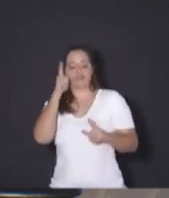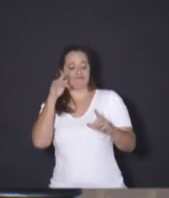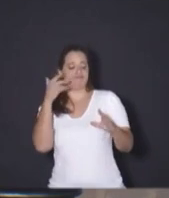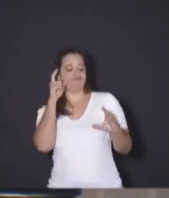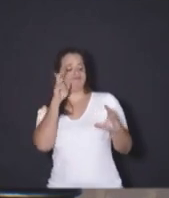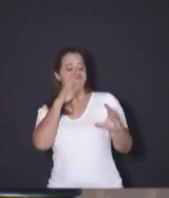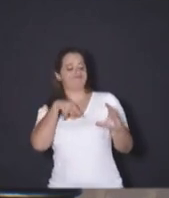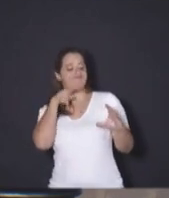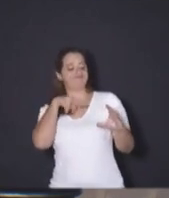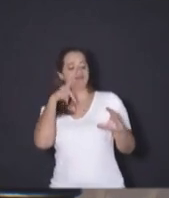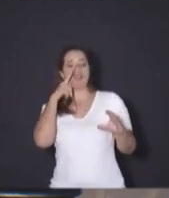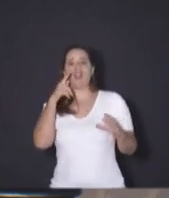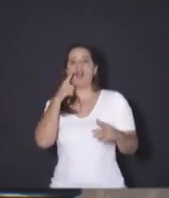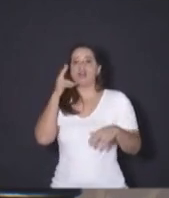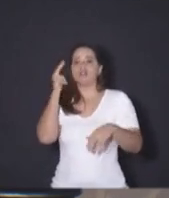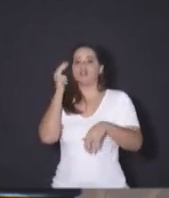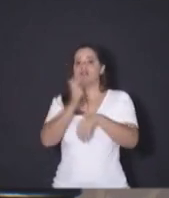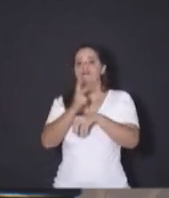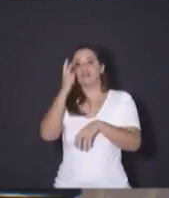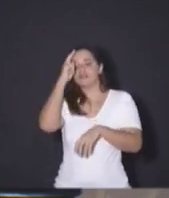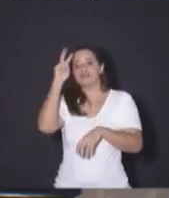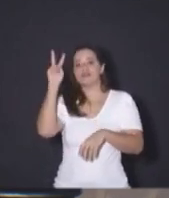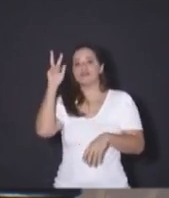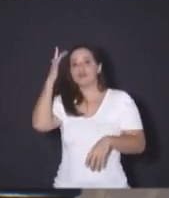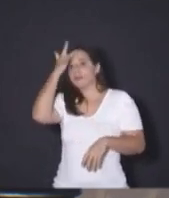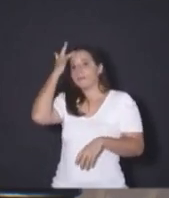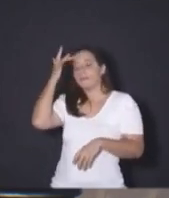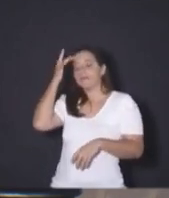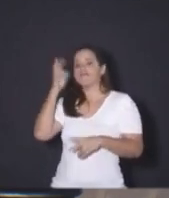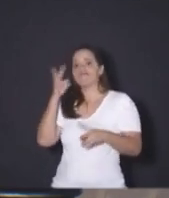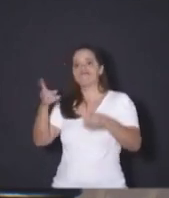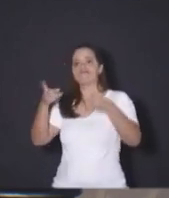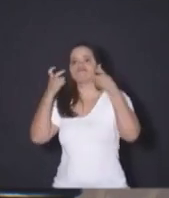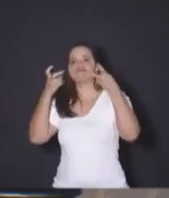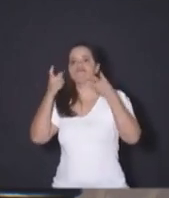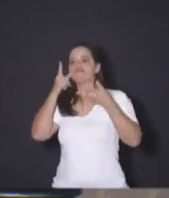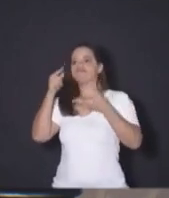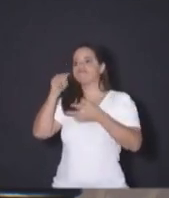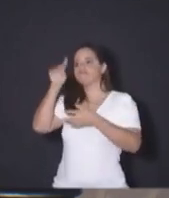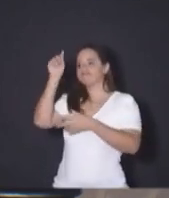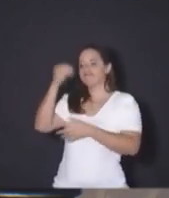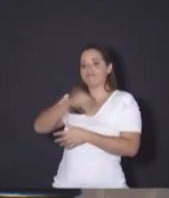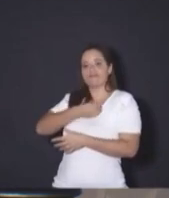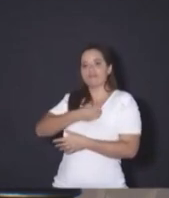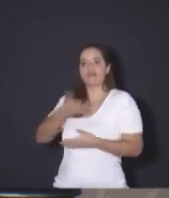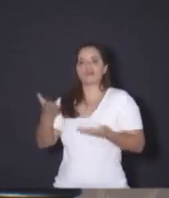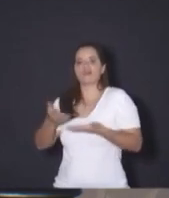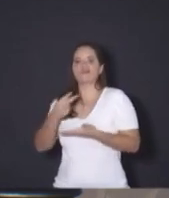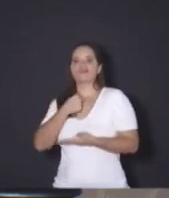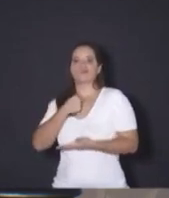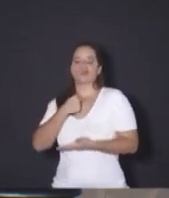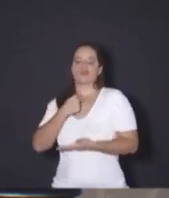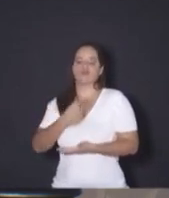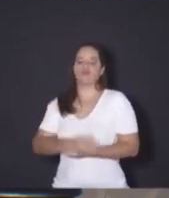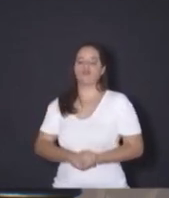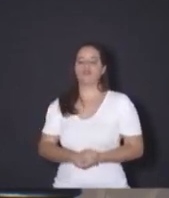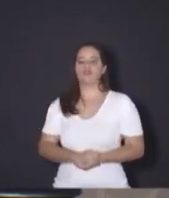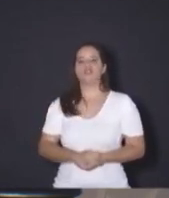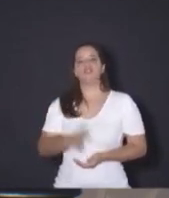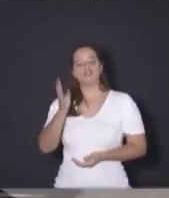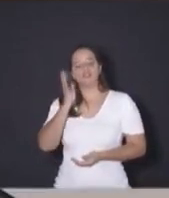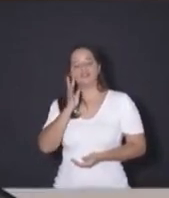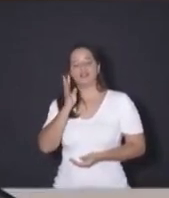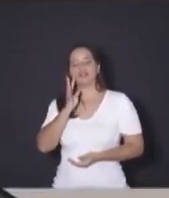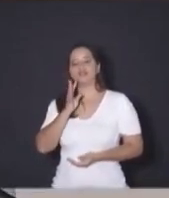e, muitas vezes, transmitindo ao vivo para outras pessoas que não estão com a capacidade de vivenciar ali no lugar. Muito